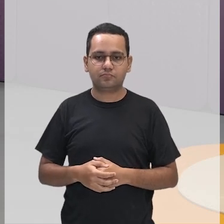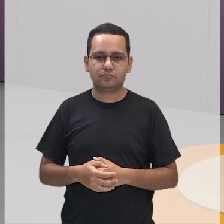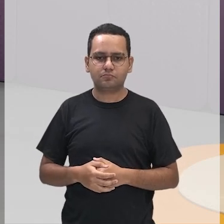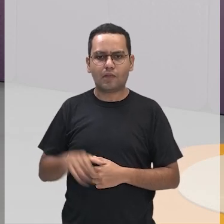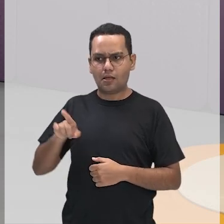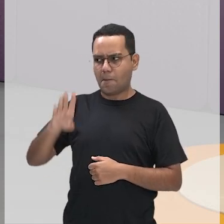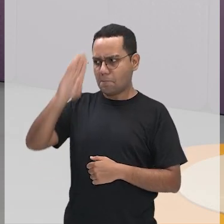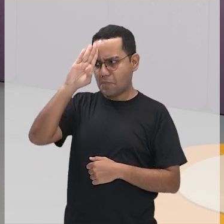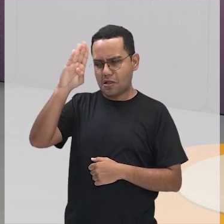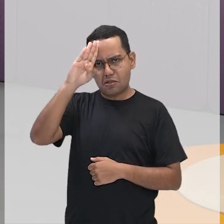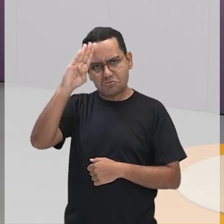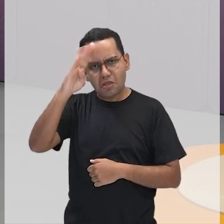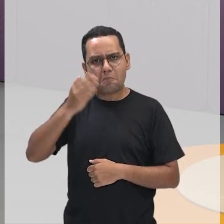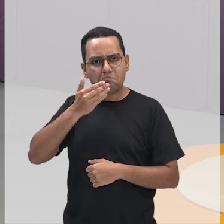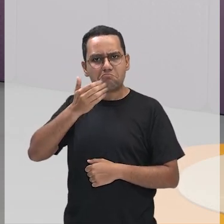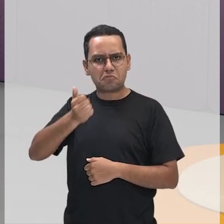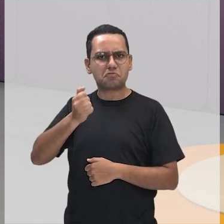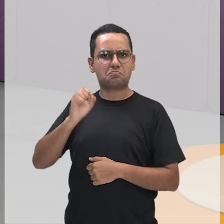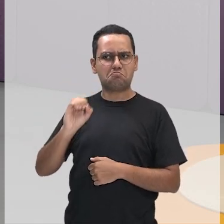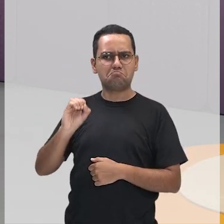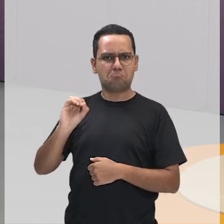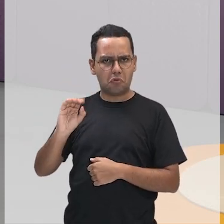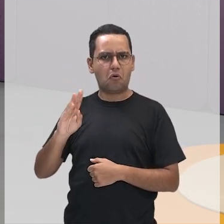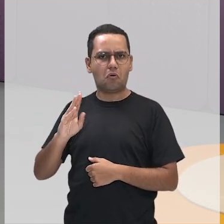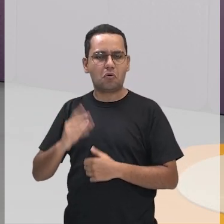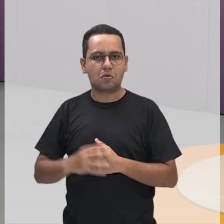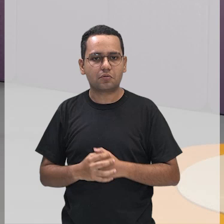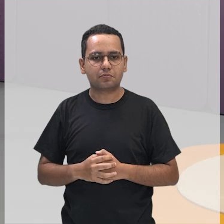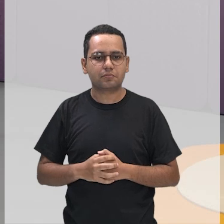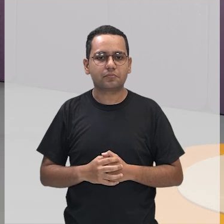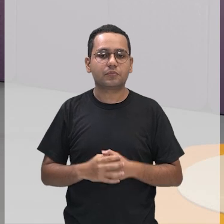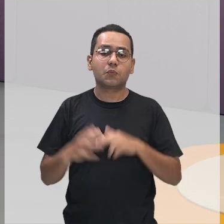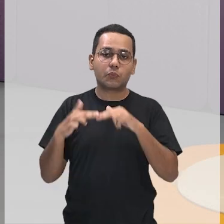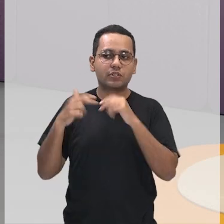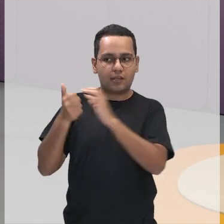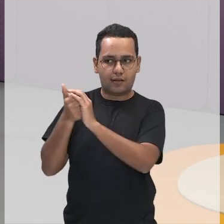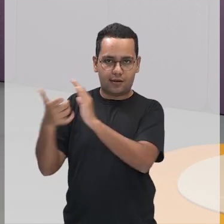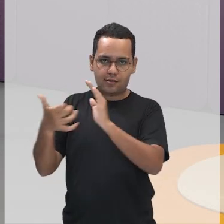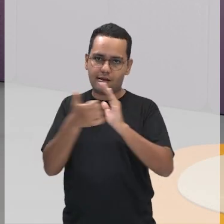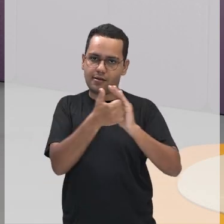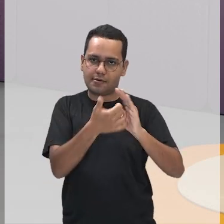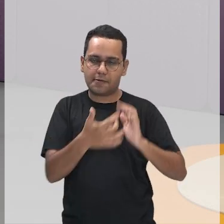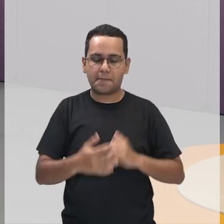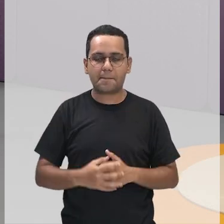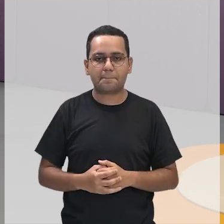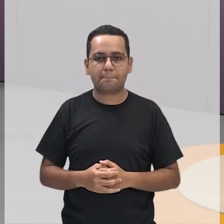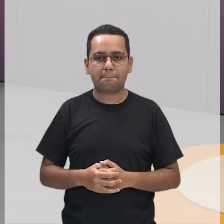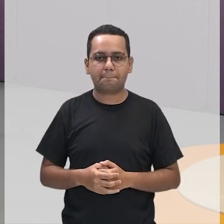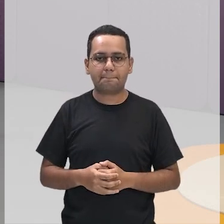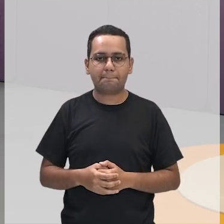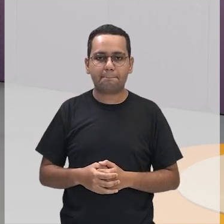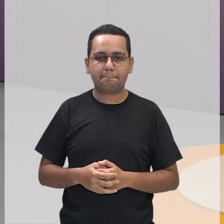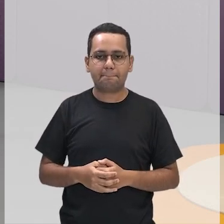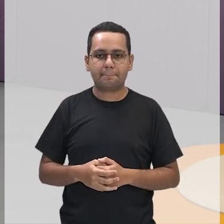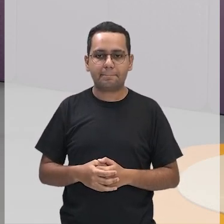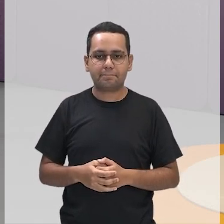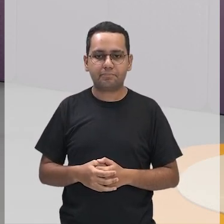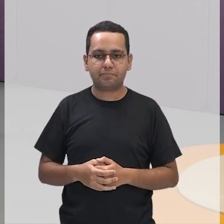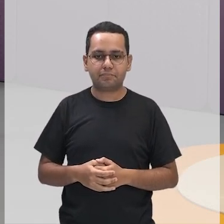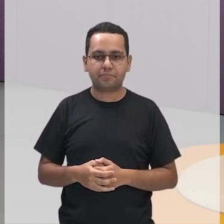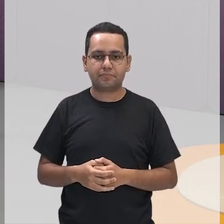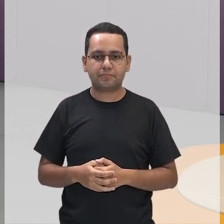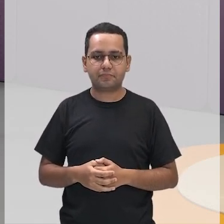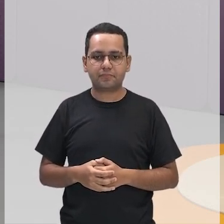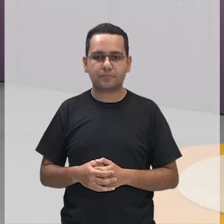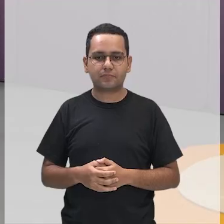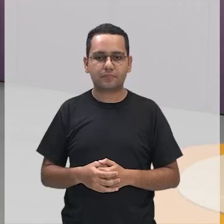isso, então, as caracterizações das duas grandes cidades-estados. Acompanha comigo, então, agora a caracterização da primeira,